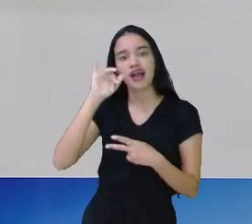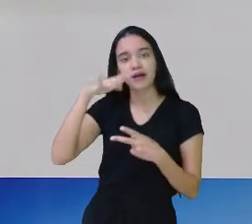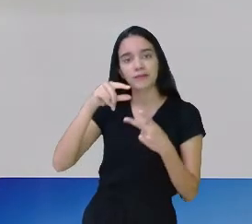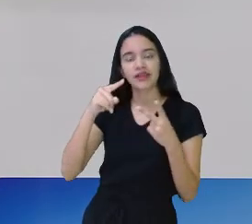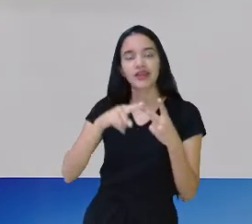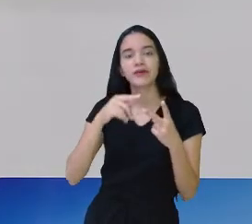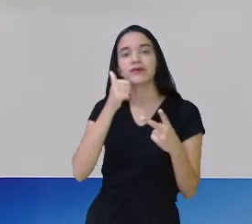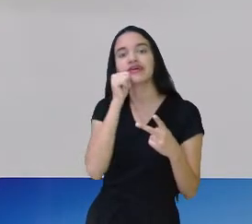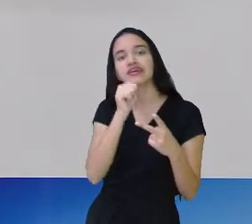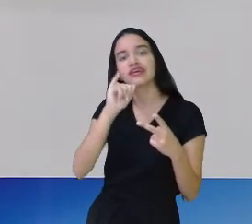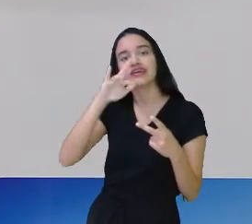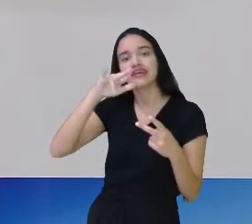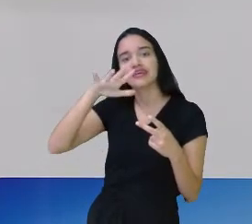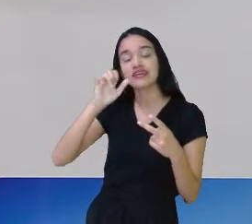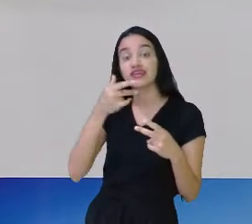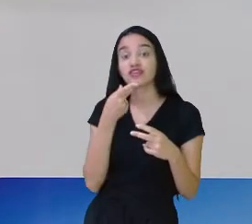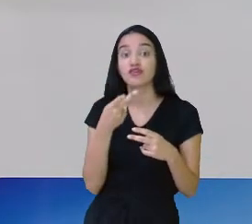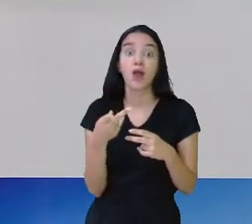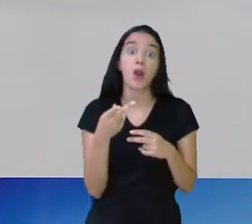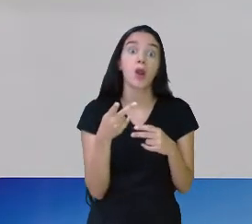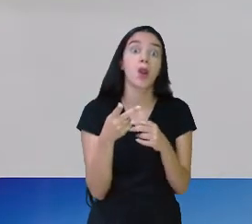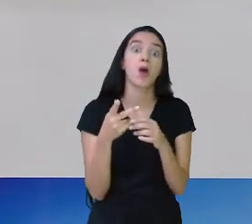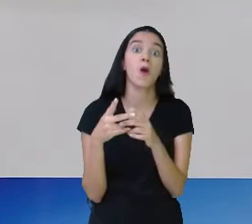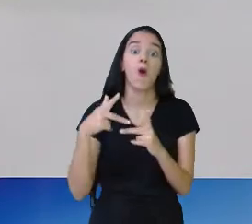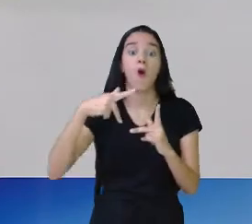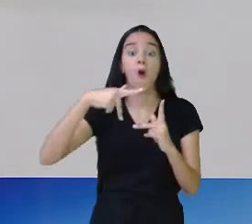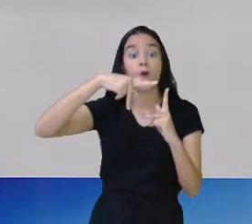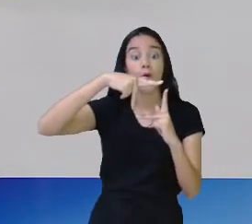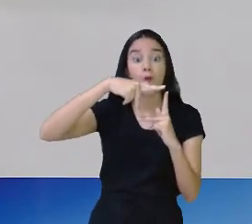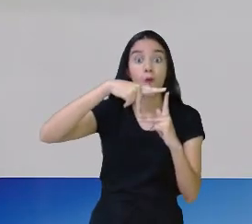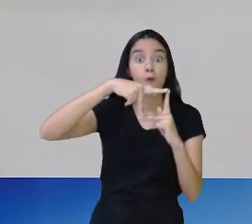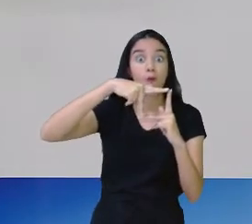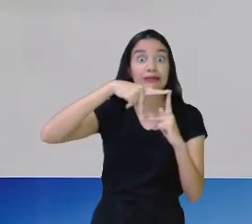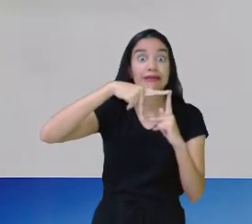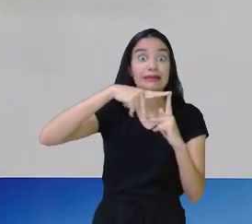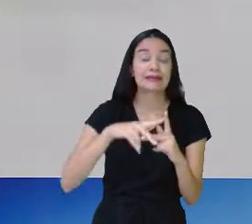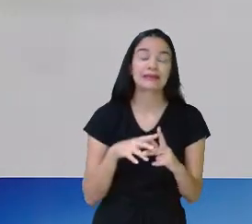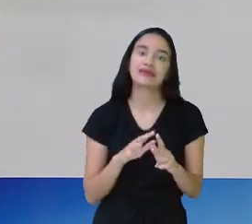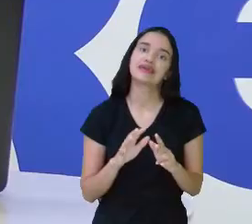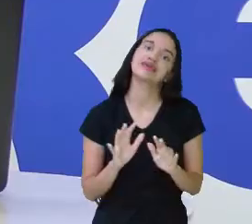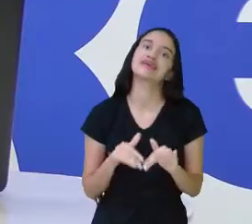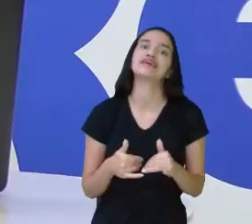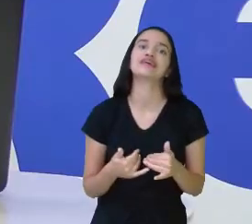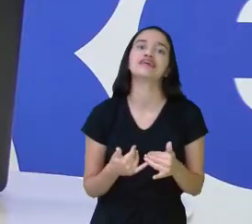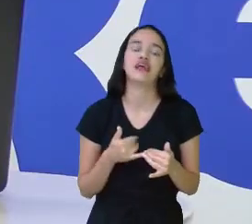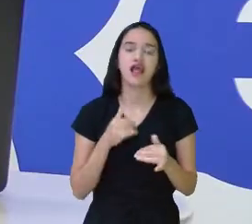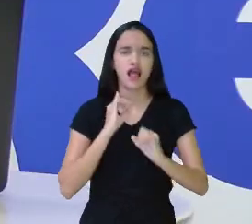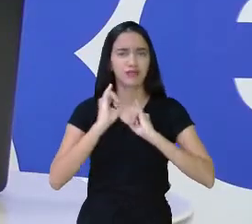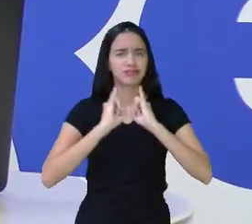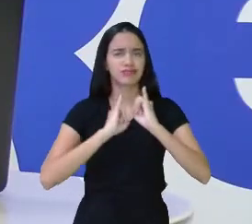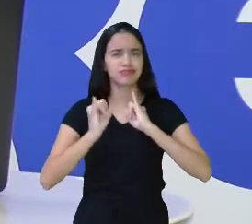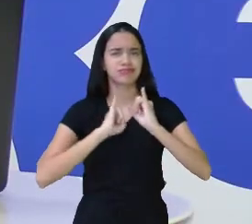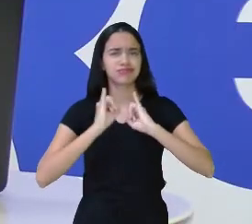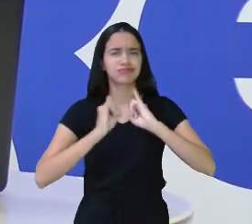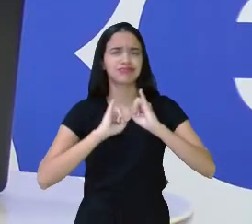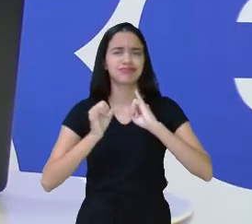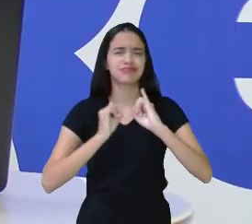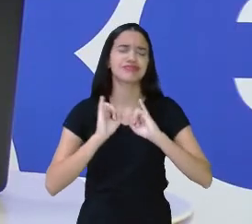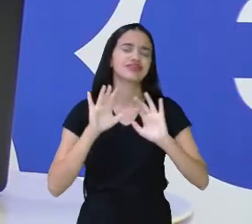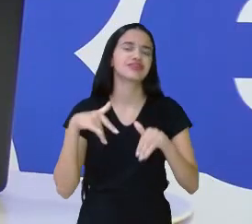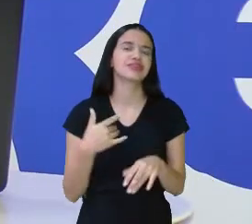colocaram quadrado. Exatamente. Já se adiantaram aqui, driblaram até o atraso do aplicativo. Esse 5º ano é fora de